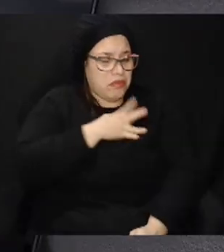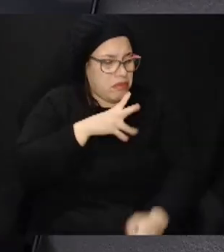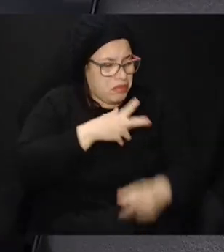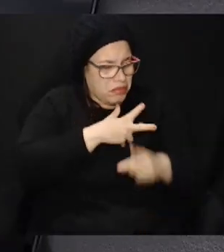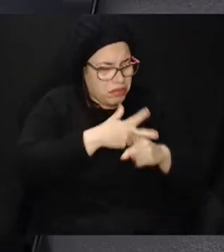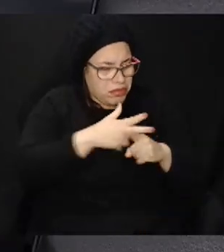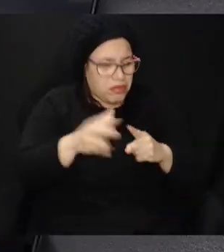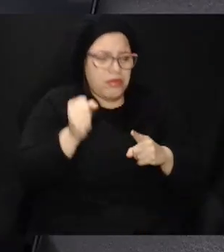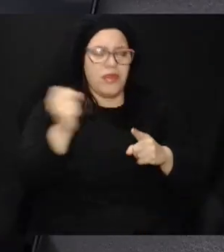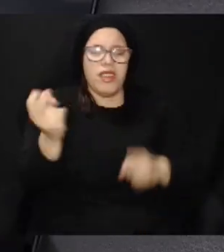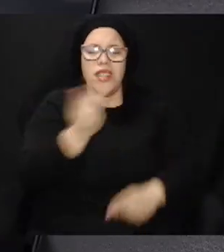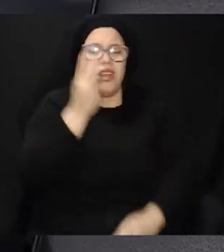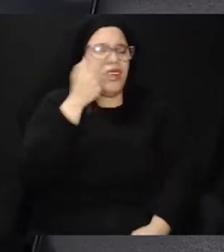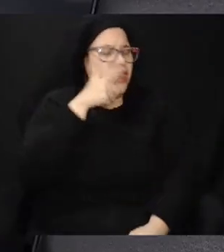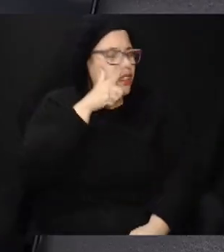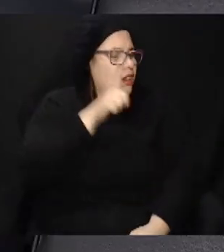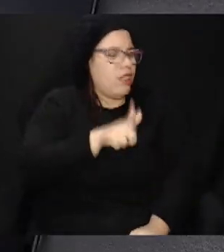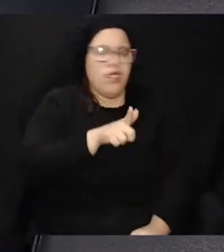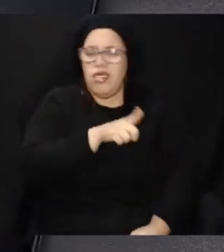conseguimos,